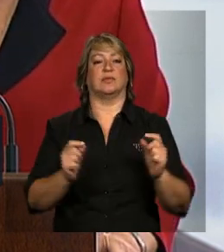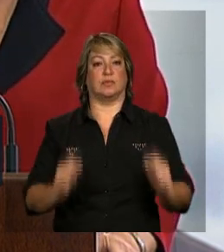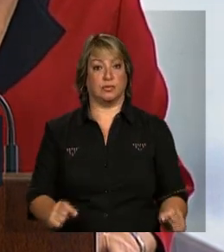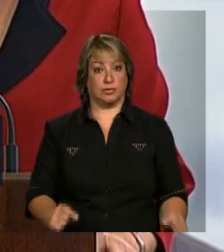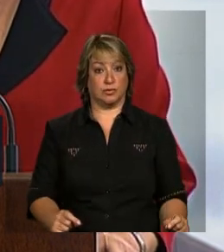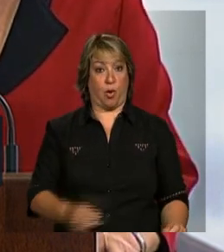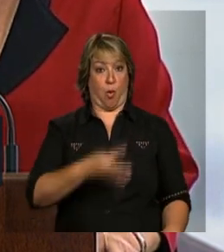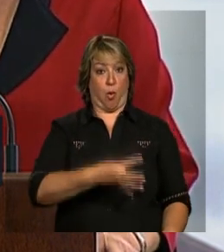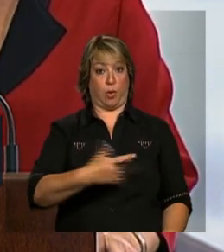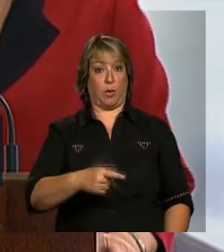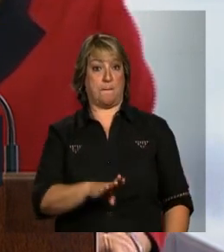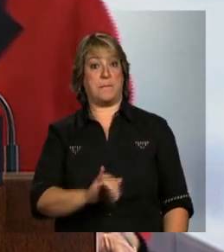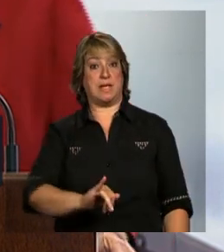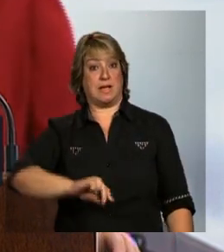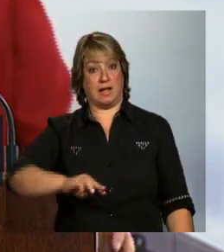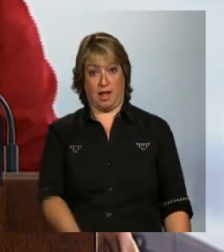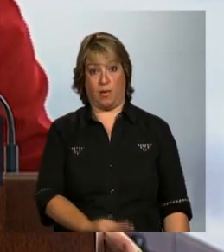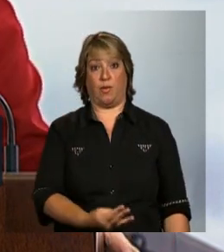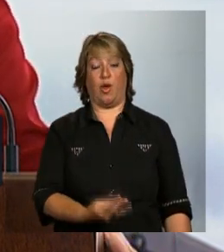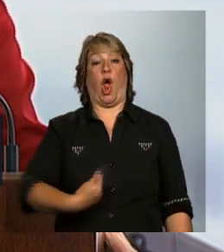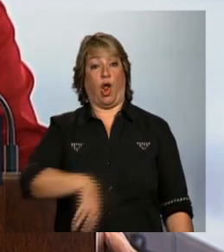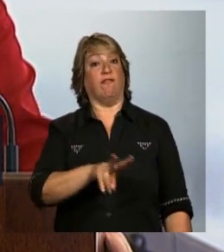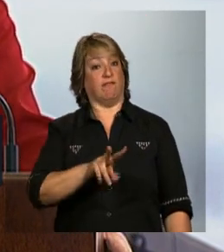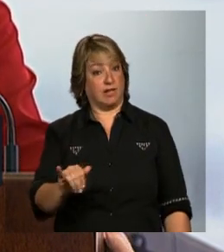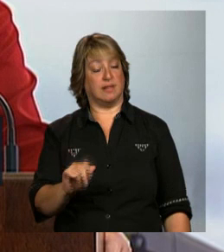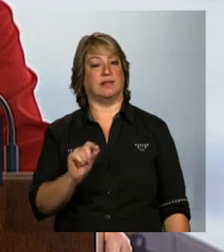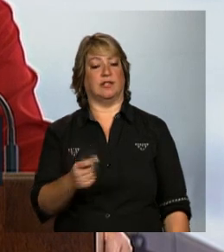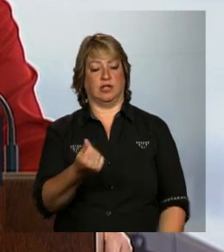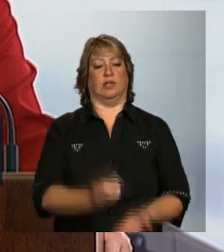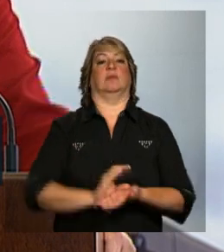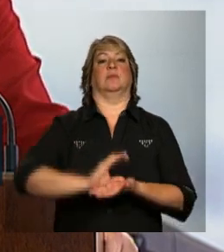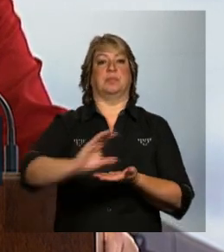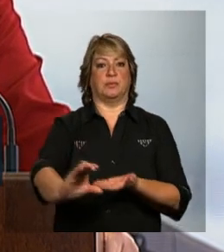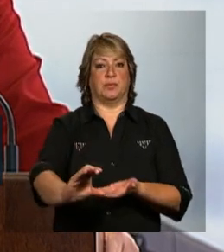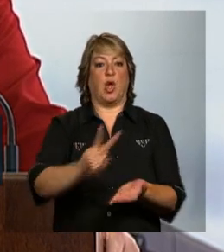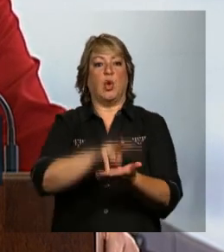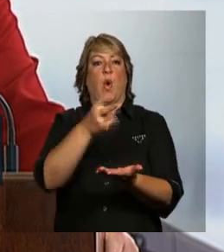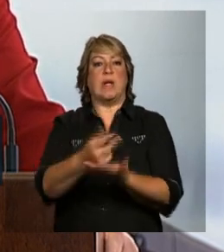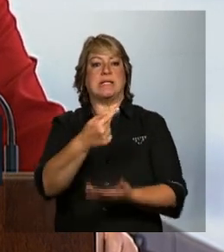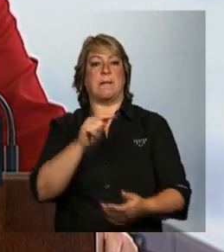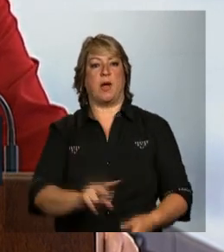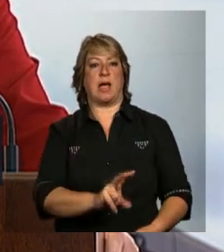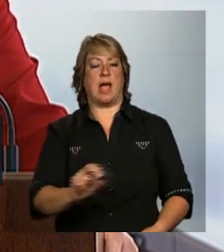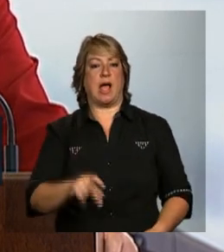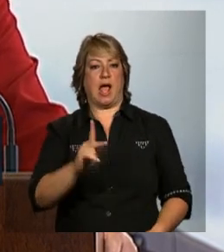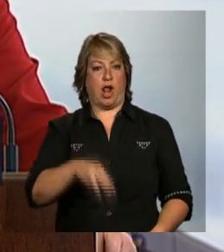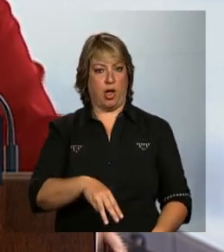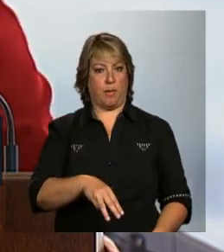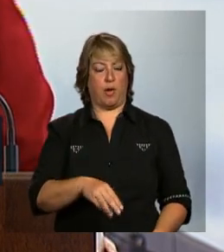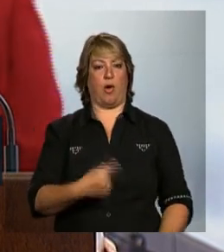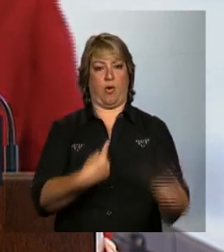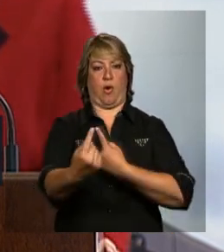uns 42 bilhões que vamos aplicar duplicando o 7500 km